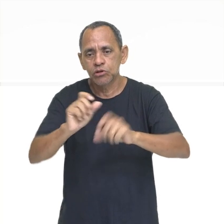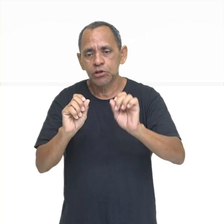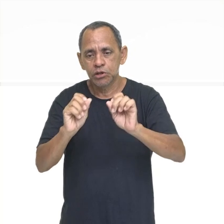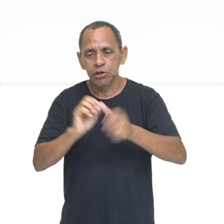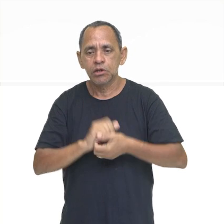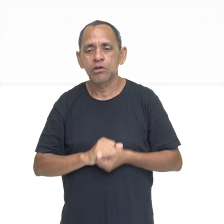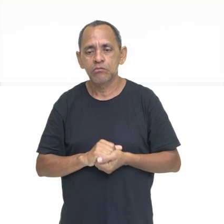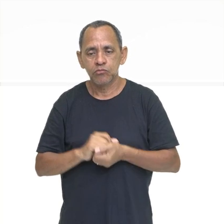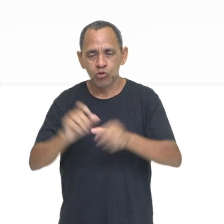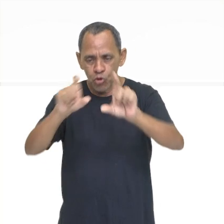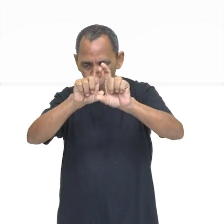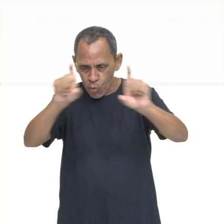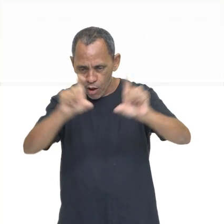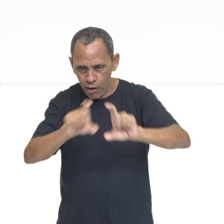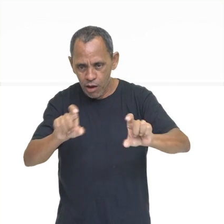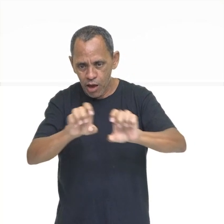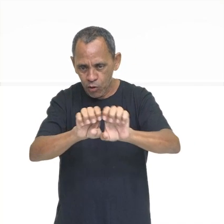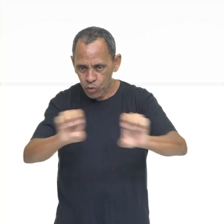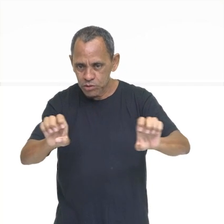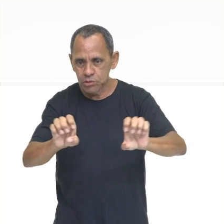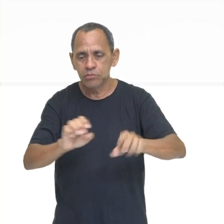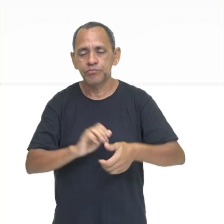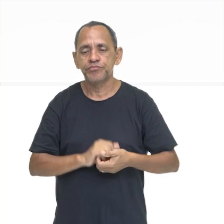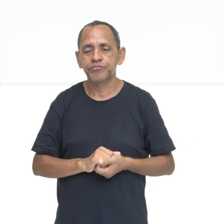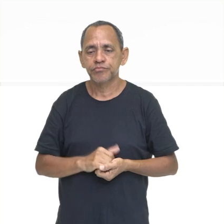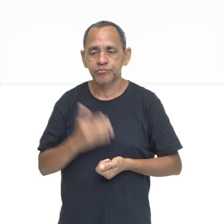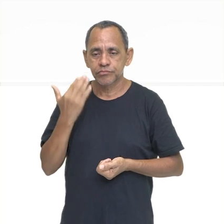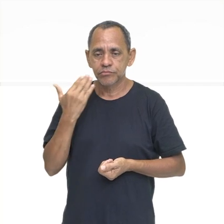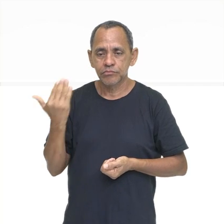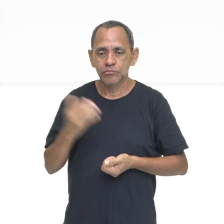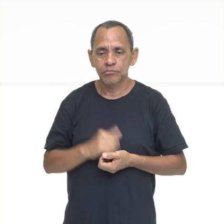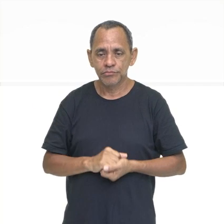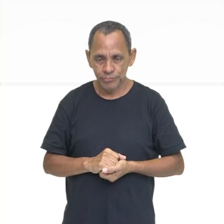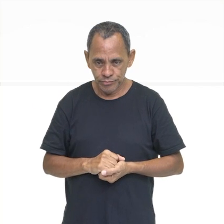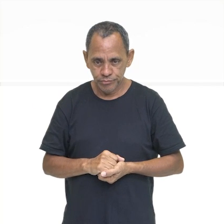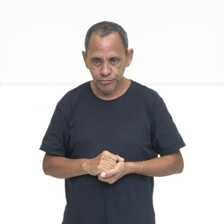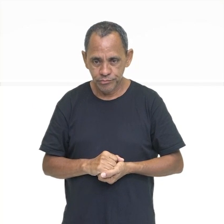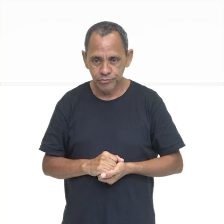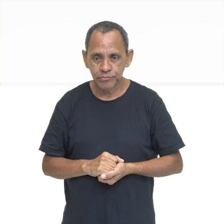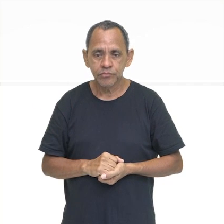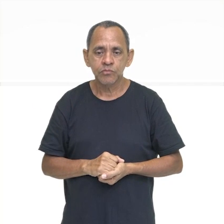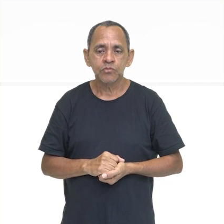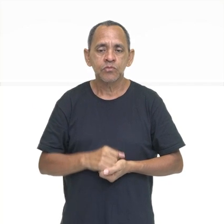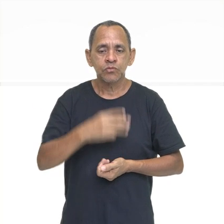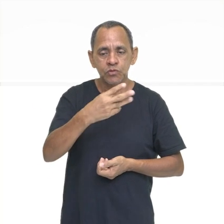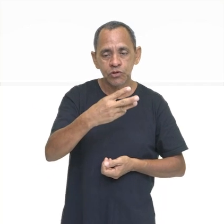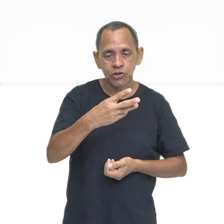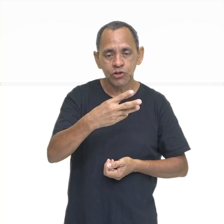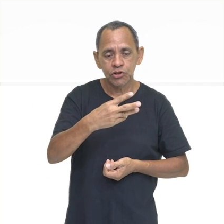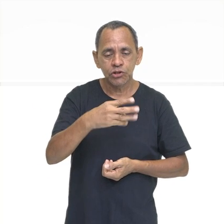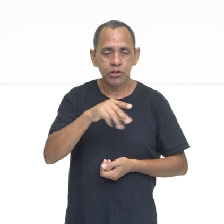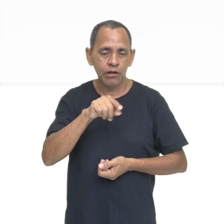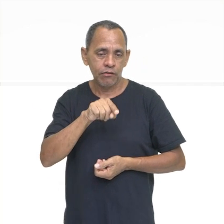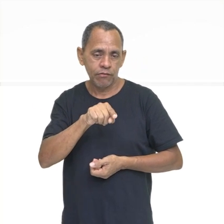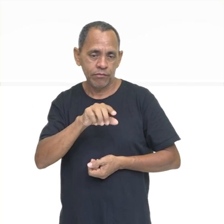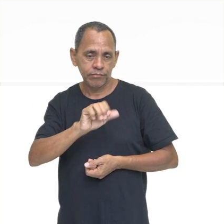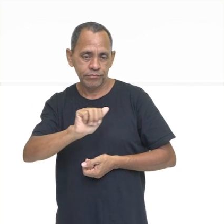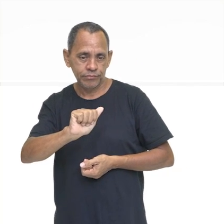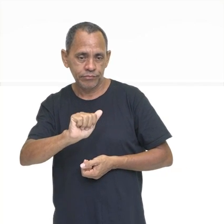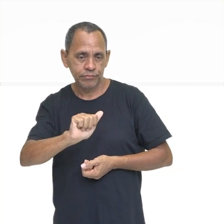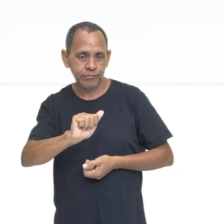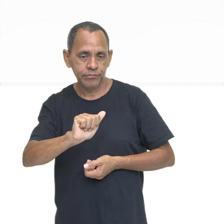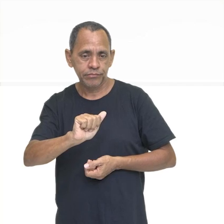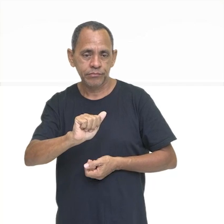equação já aqui né 3 x a a gente encontrou o a = 3 então 3 x 3 +